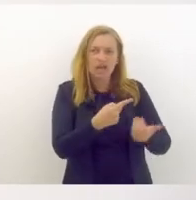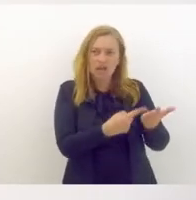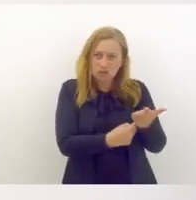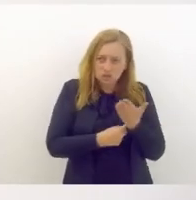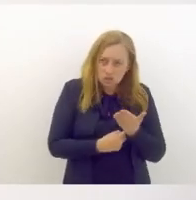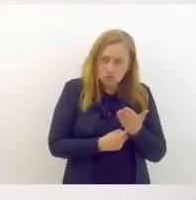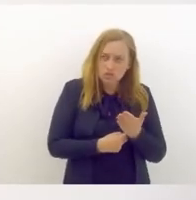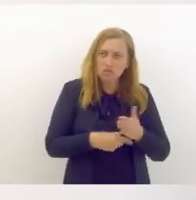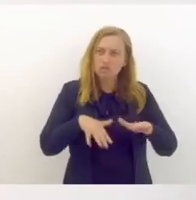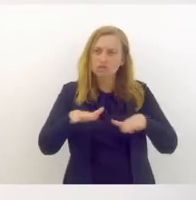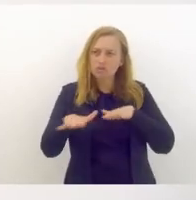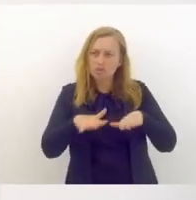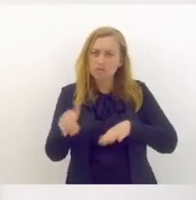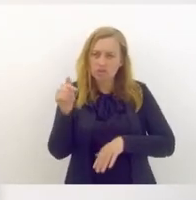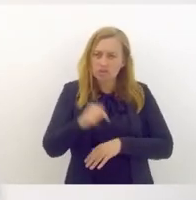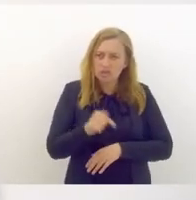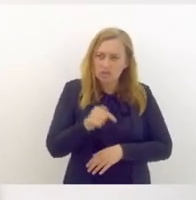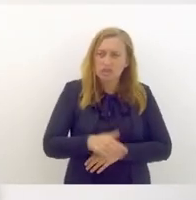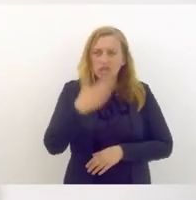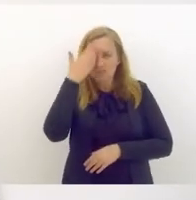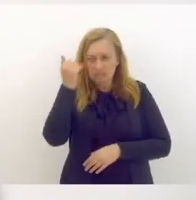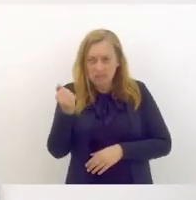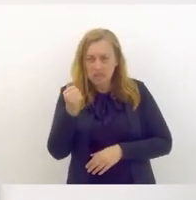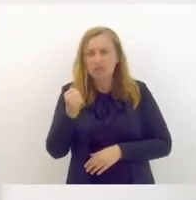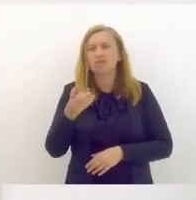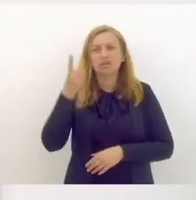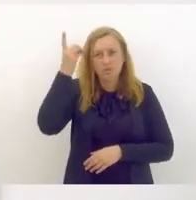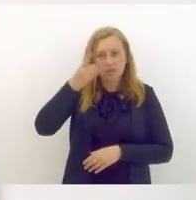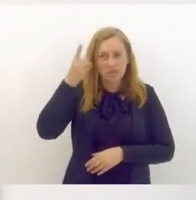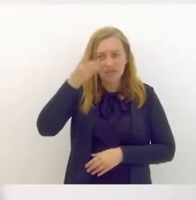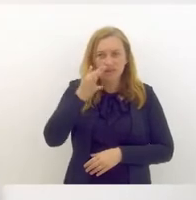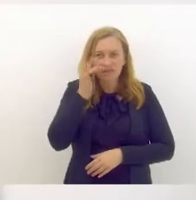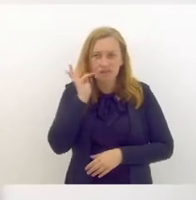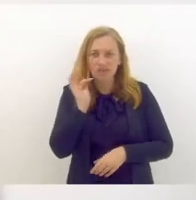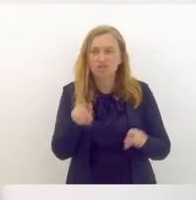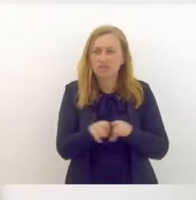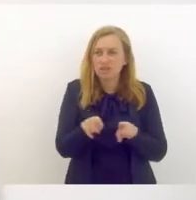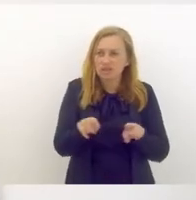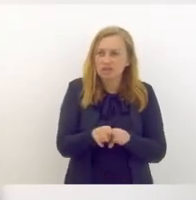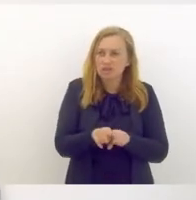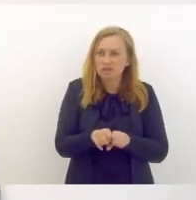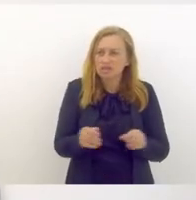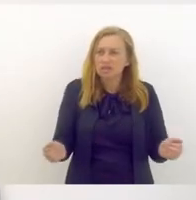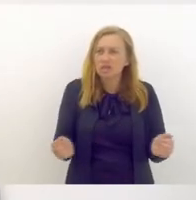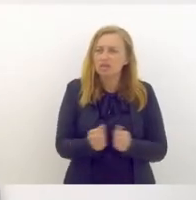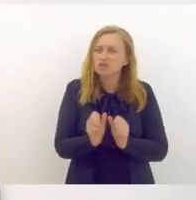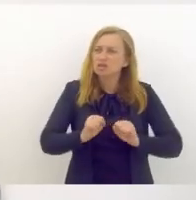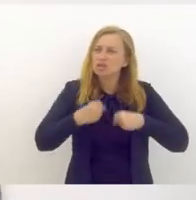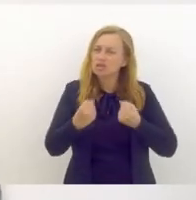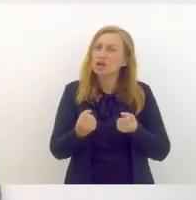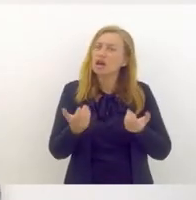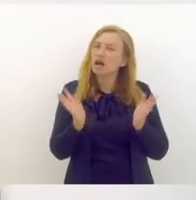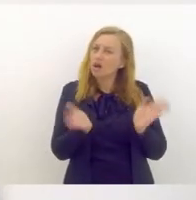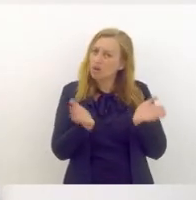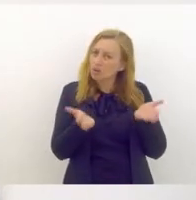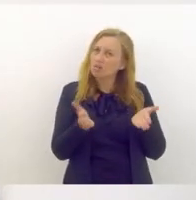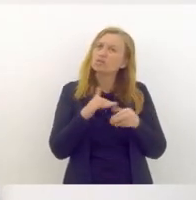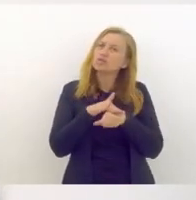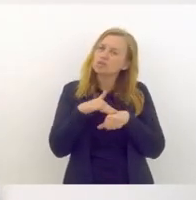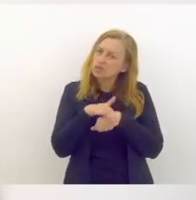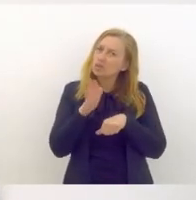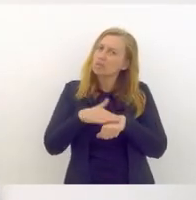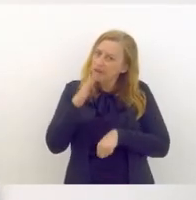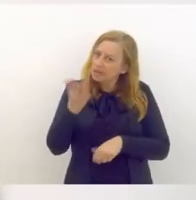essa movimentação aqui. Eu sei que o deputado Serafim também está presente nessa defesa. Agora, nós vamos ter que conversar